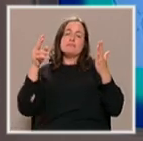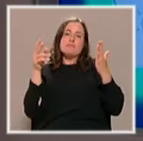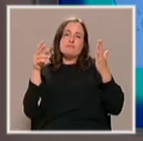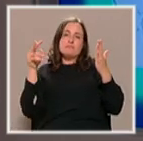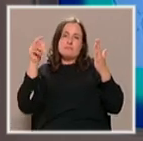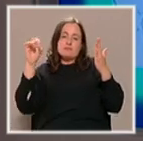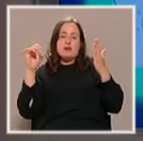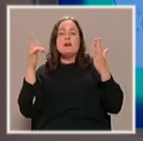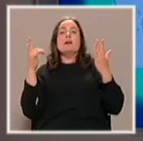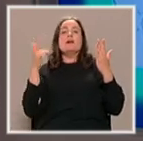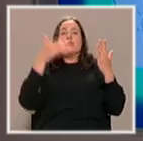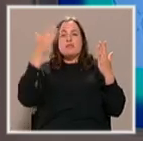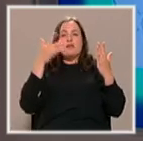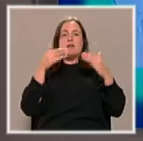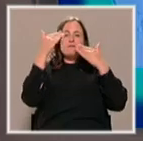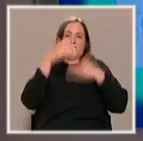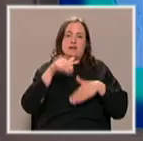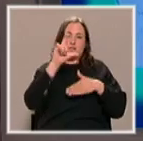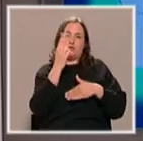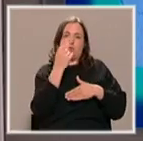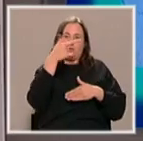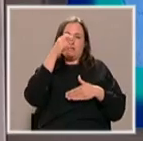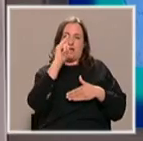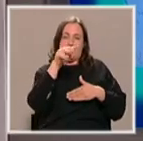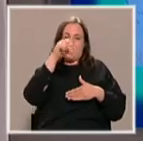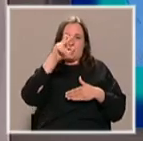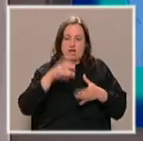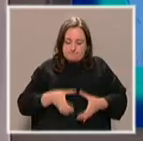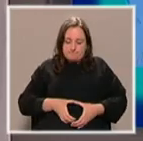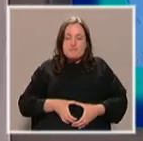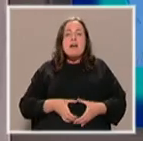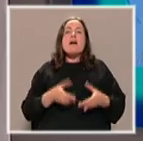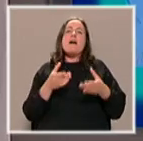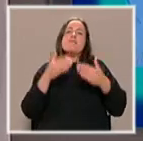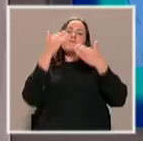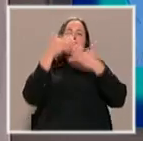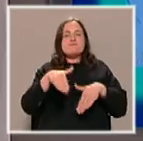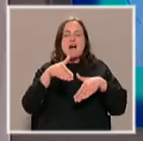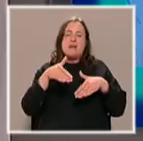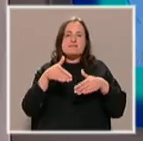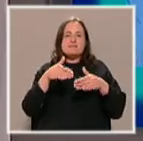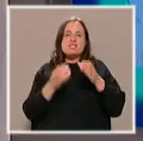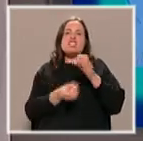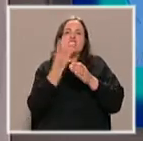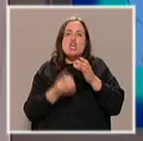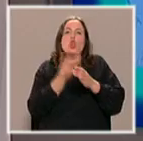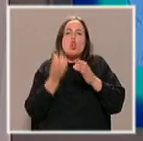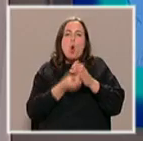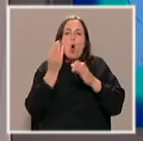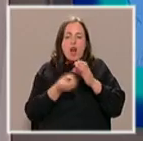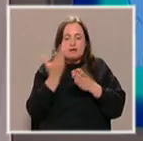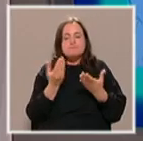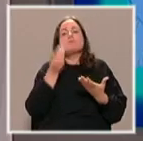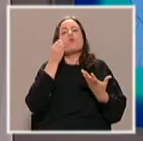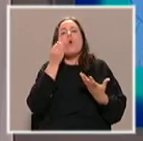a fase luteínica e no útero a fase secretora. Falta-nos agora compreender de que modo